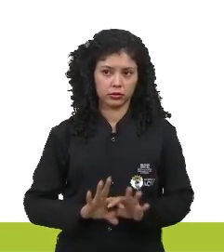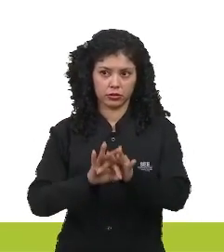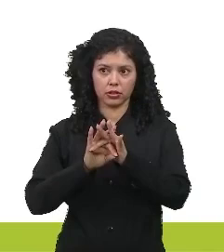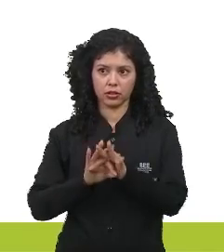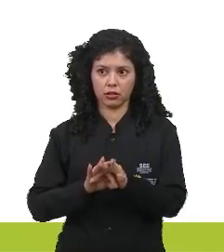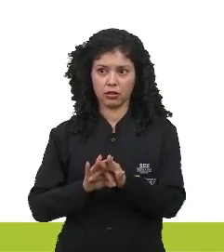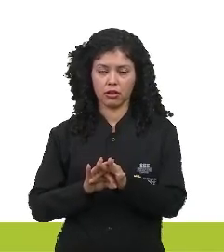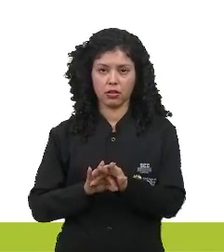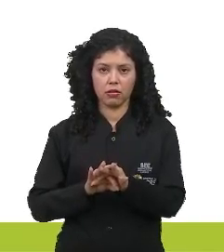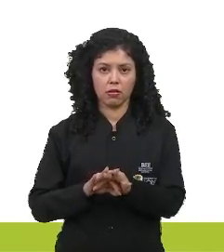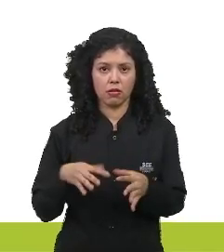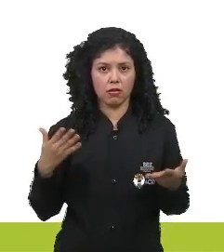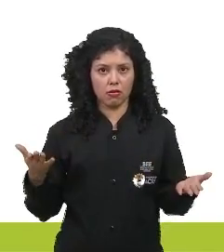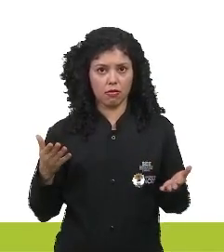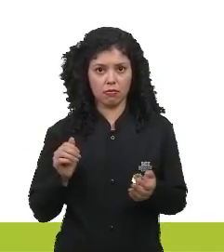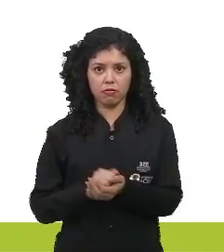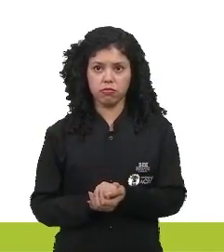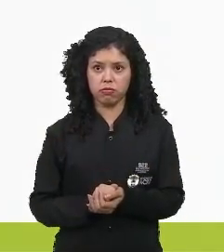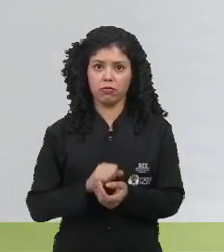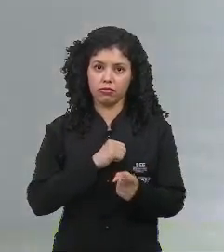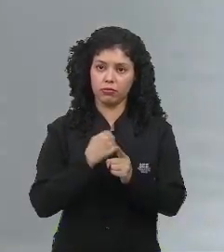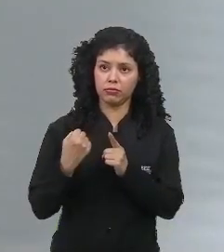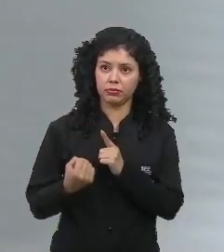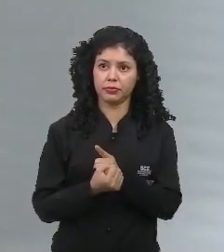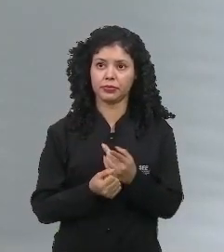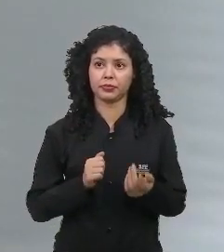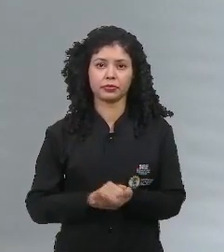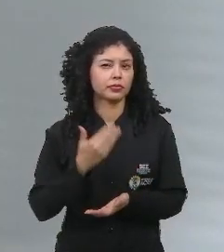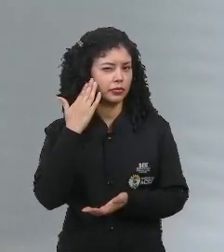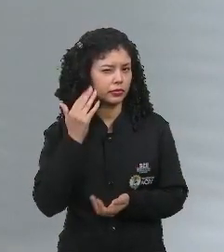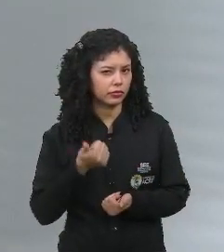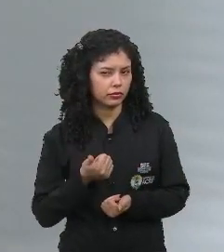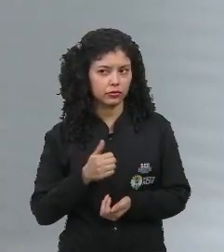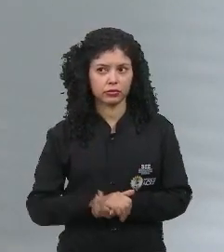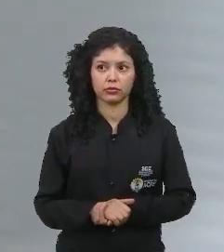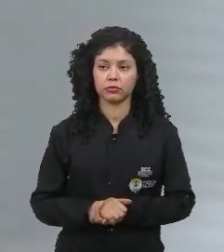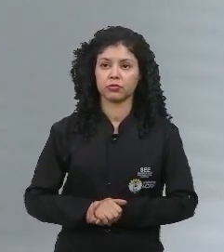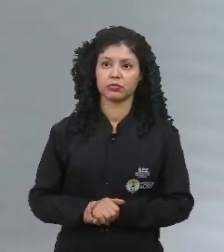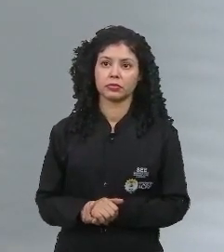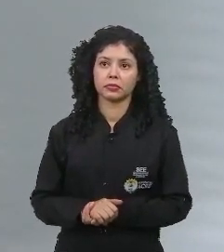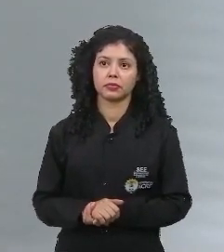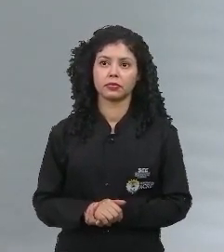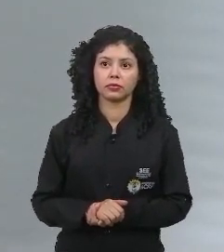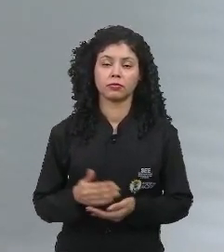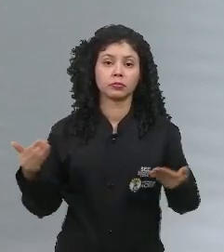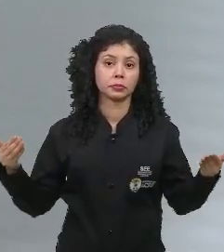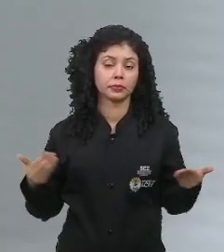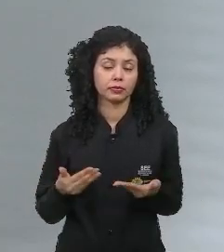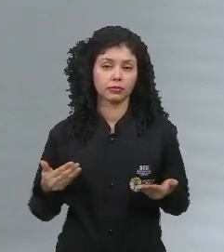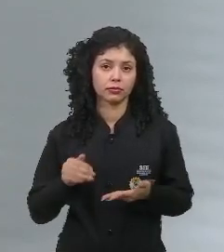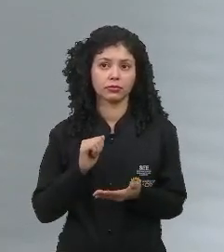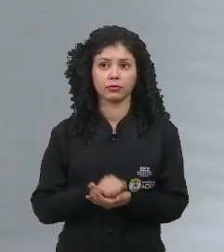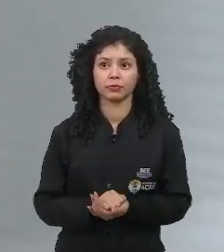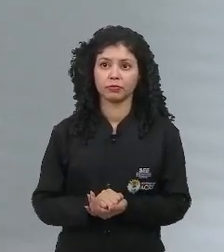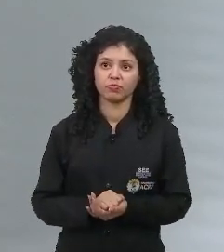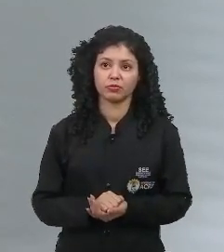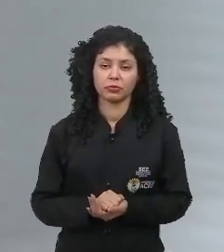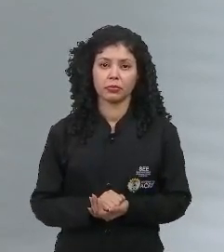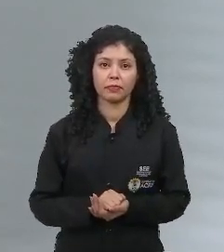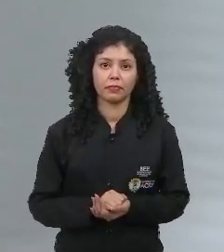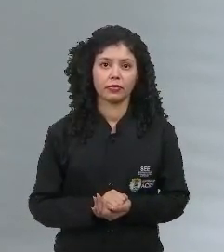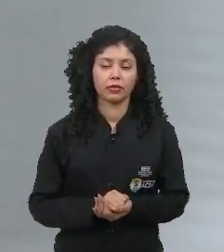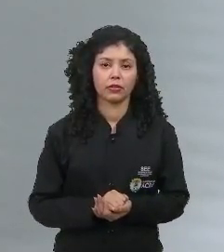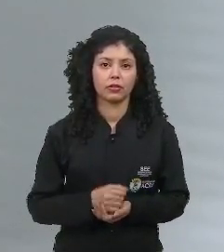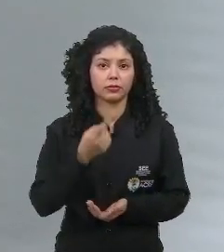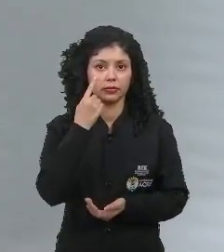esse escravo liberto à sociedade. Entendeu aí? E agora, pessoal,